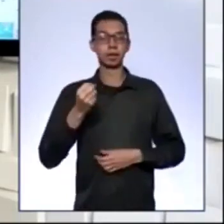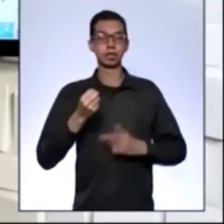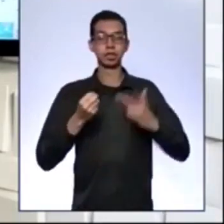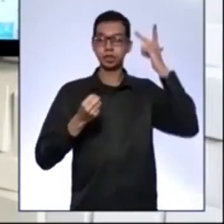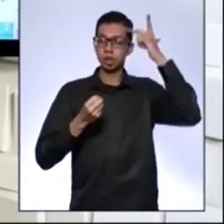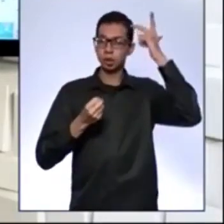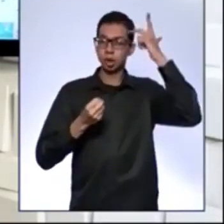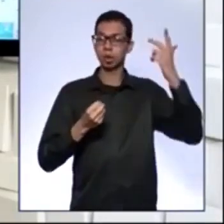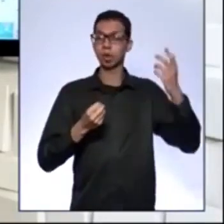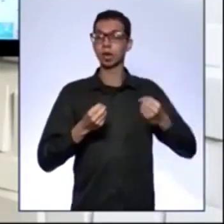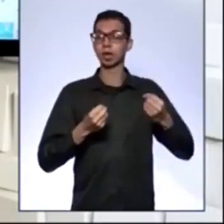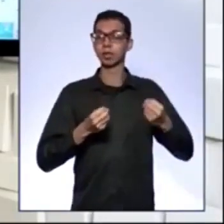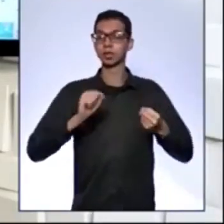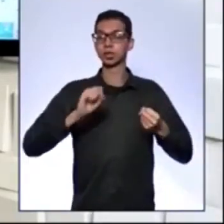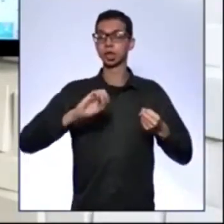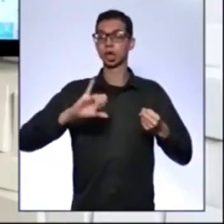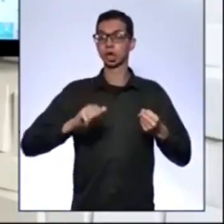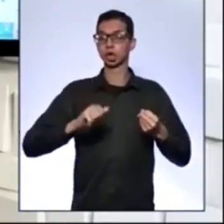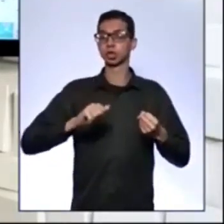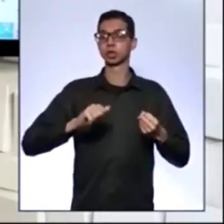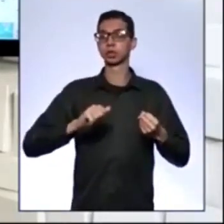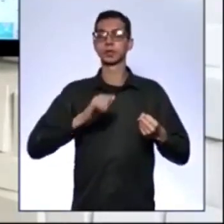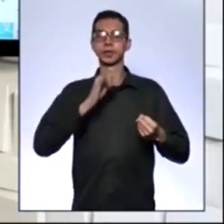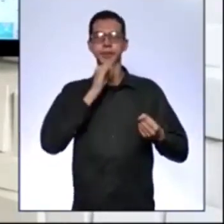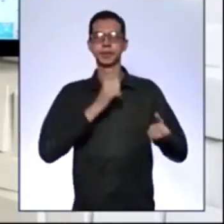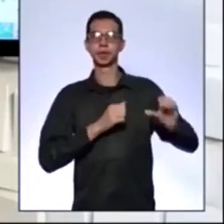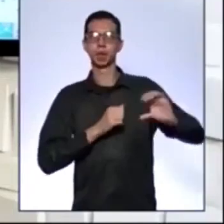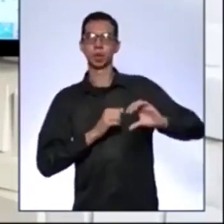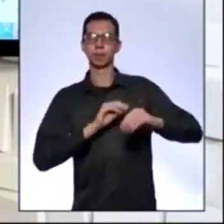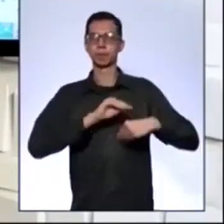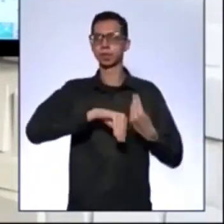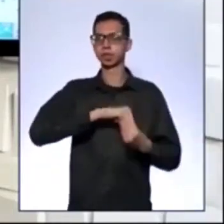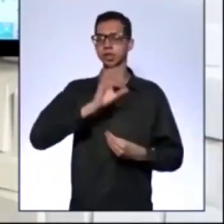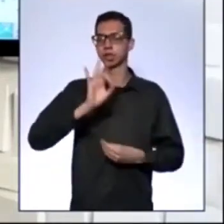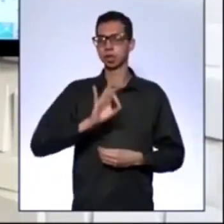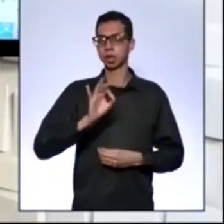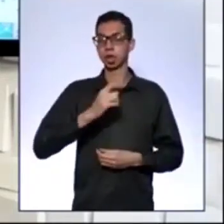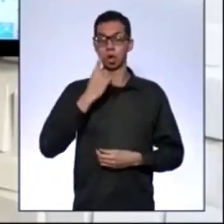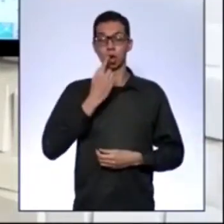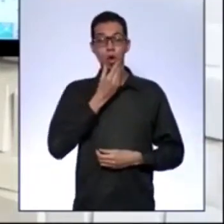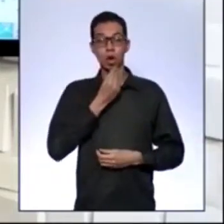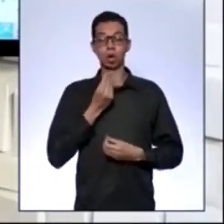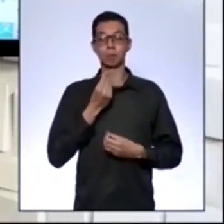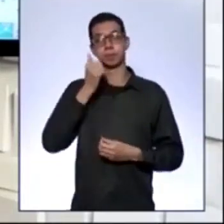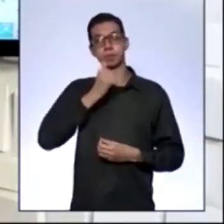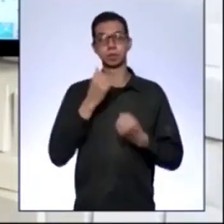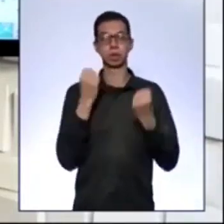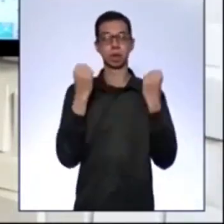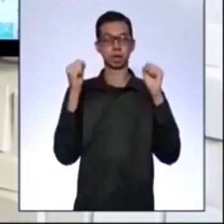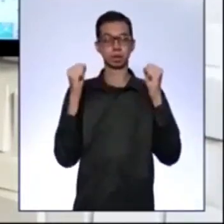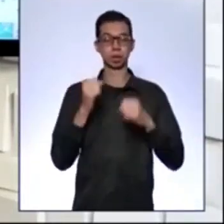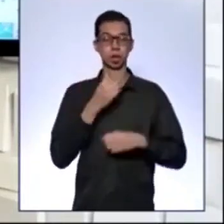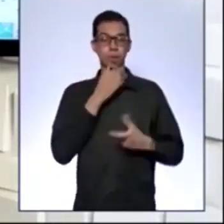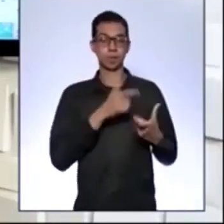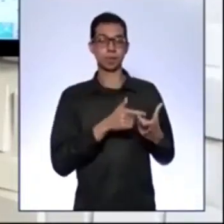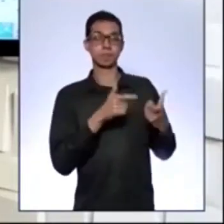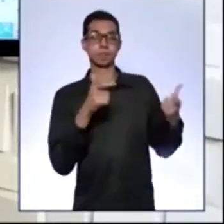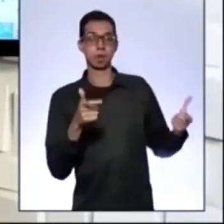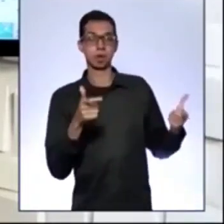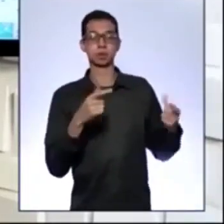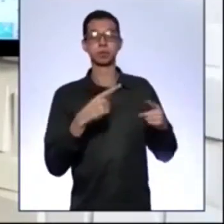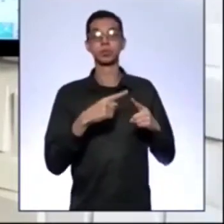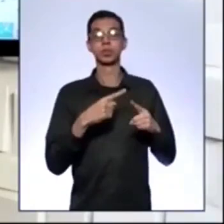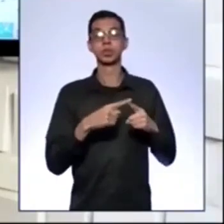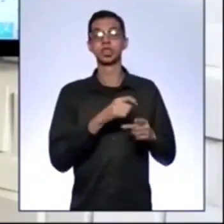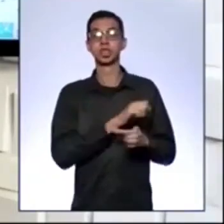foi gente natural para mexer na porcentagem homem e mulher de uma academia acrescenta homens para mexer na percentagem